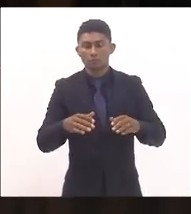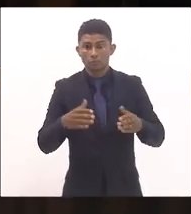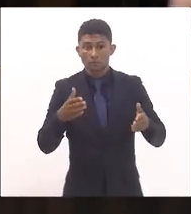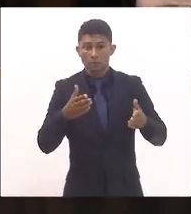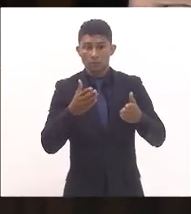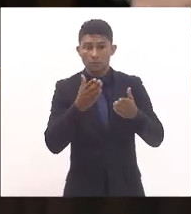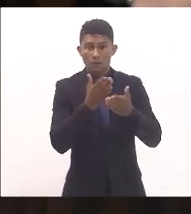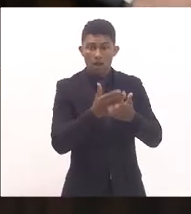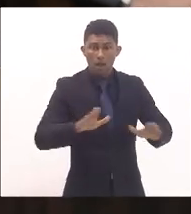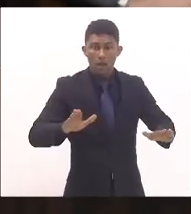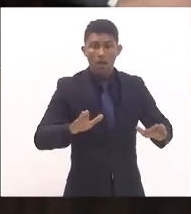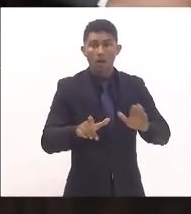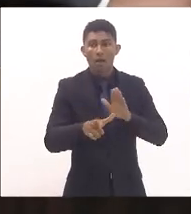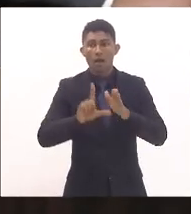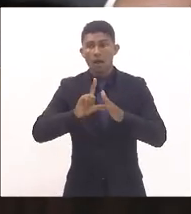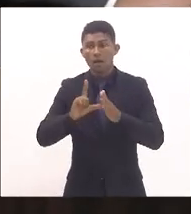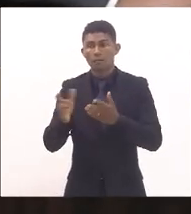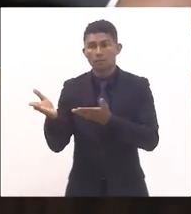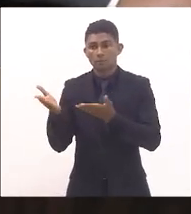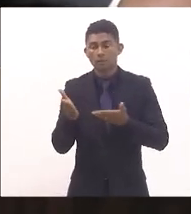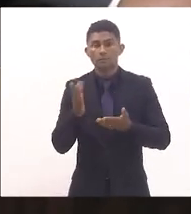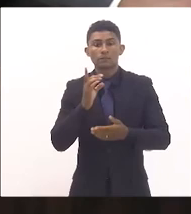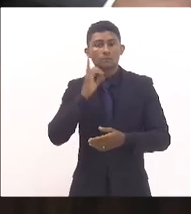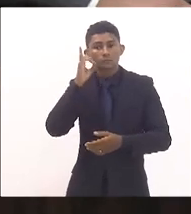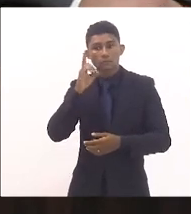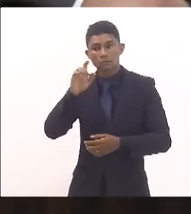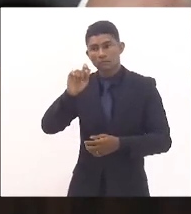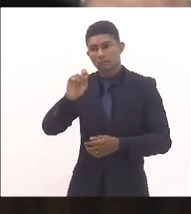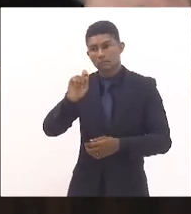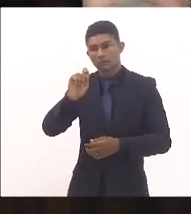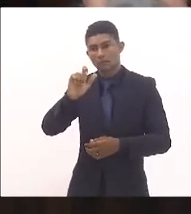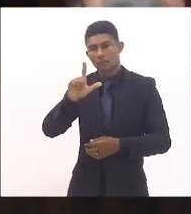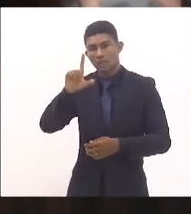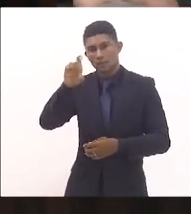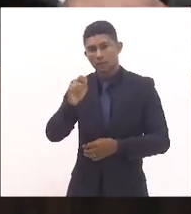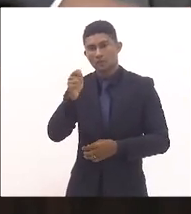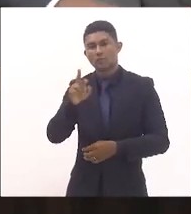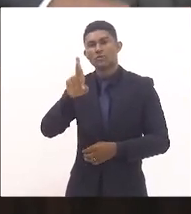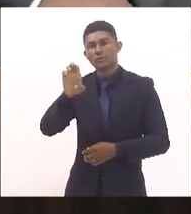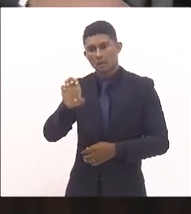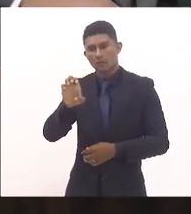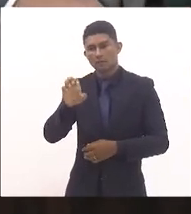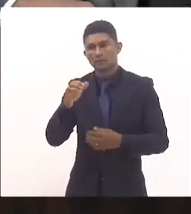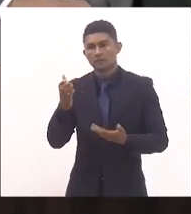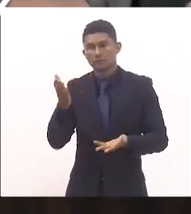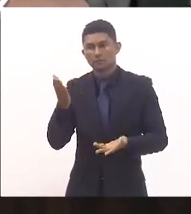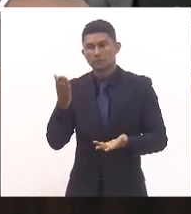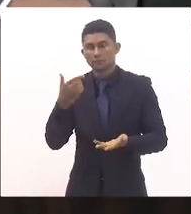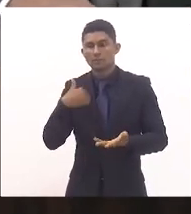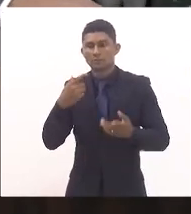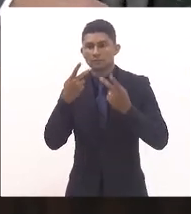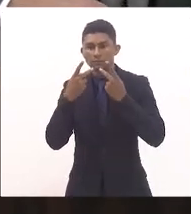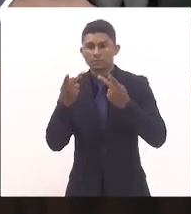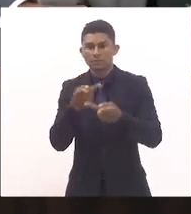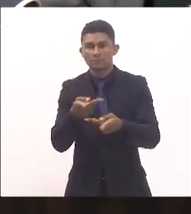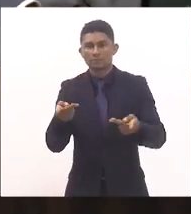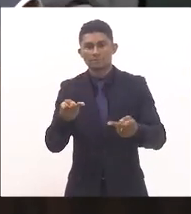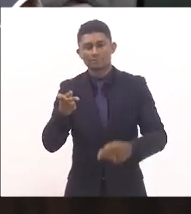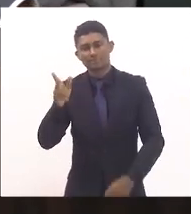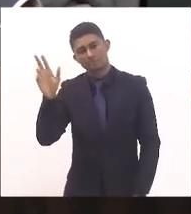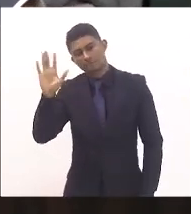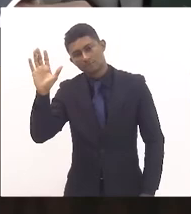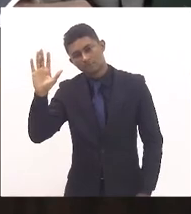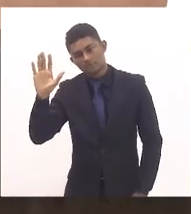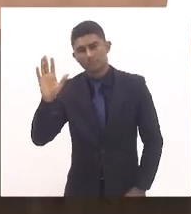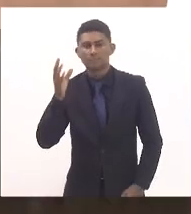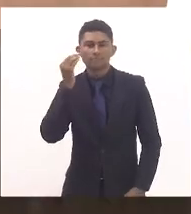trabalhos, passa a palavra para a declaração do deputado Alexandre Freitas e já aqui me despeço de Vossas Excelências, deputadas e